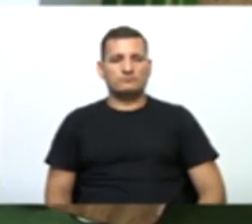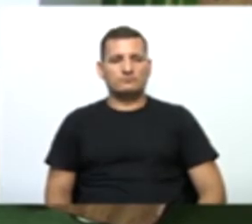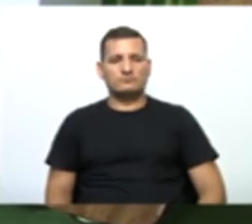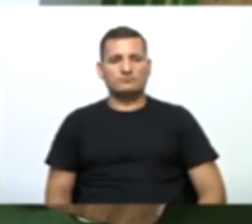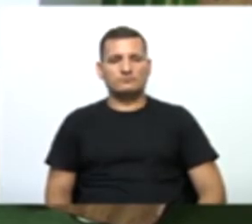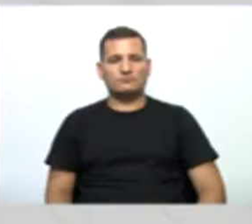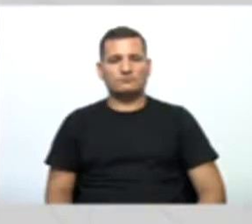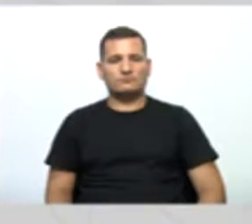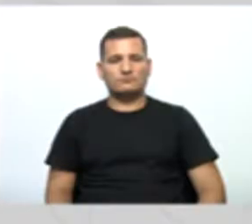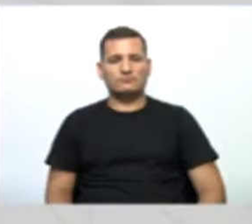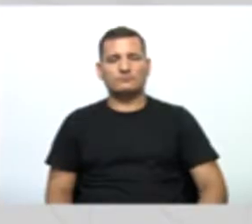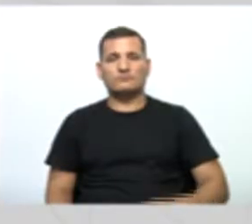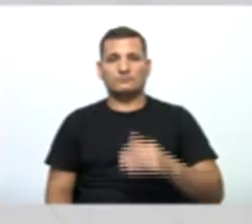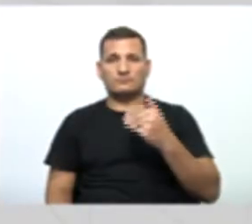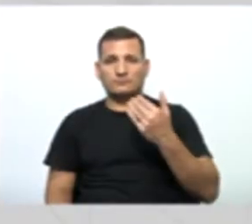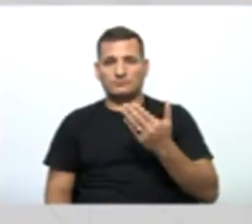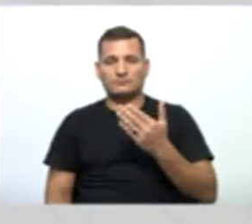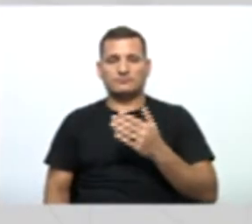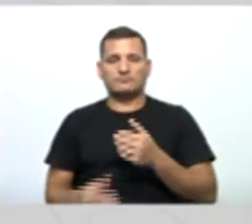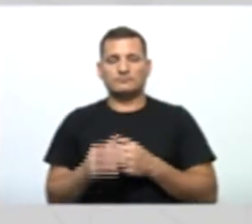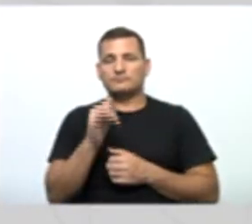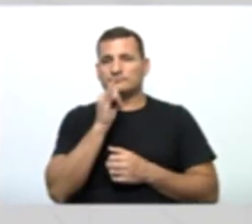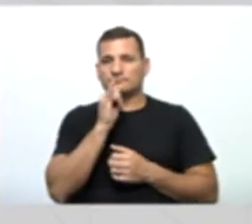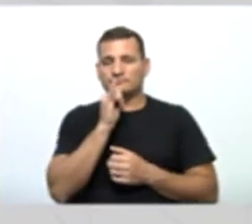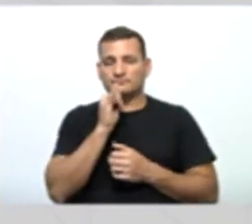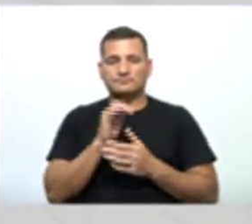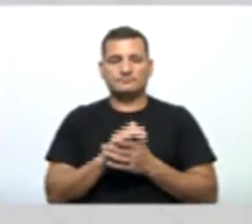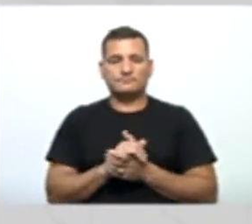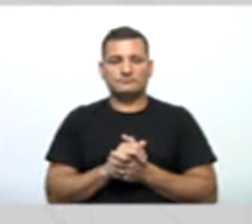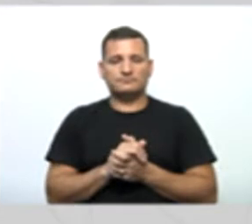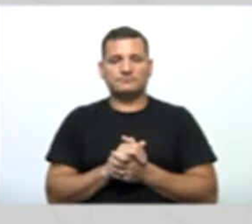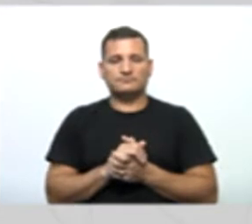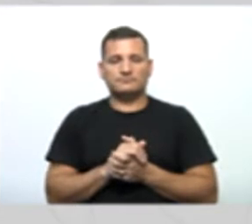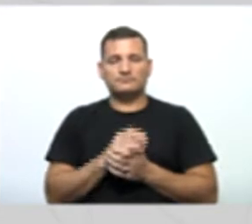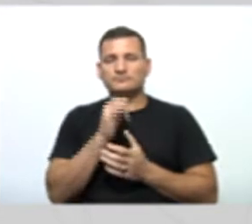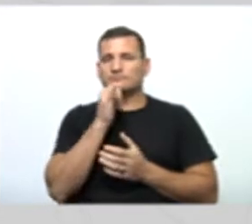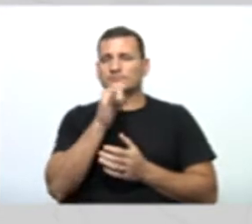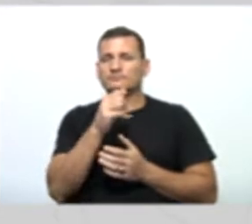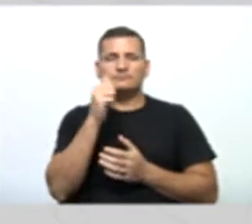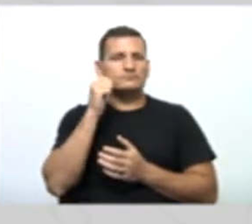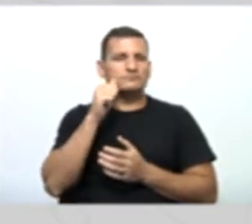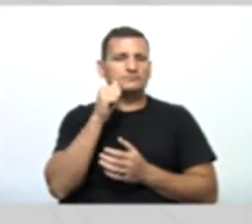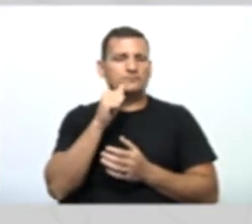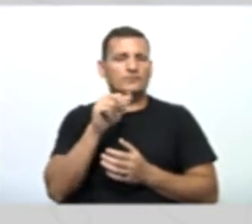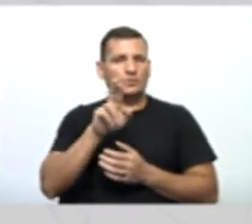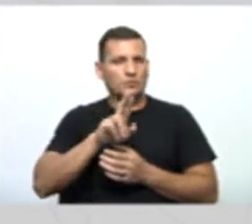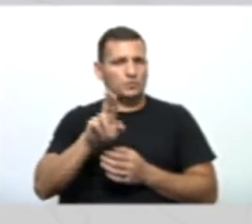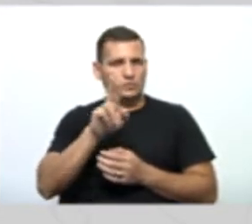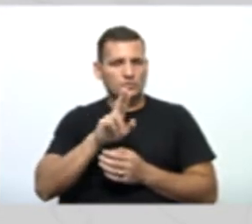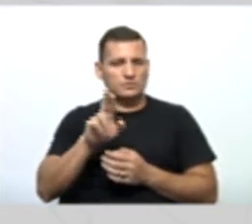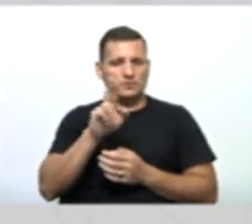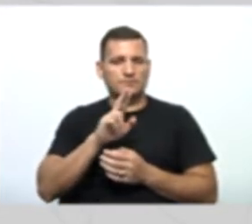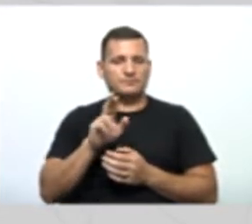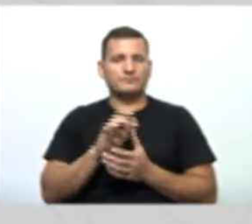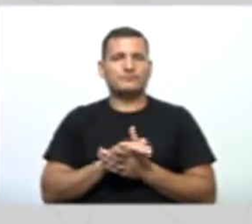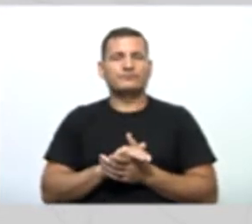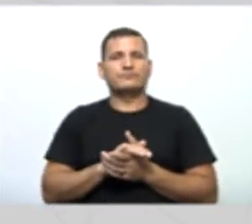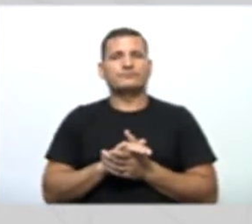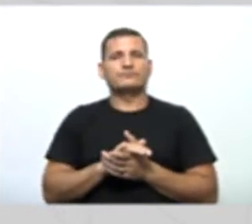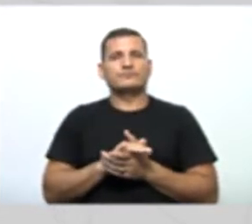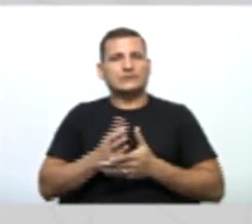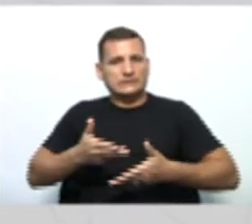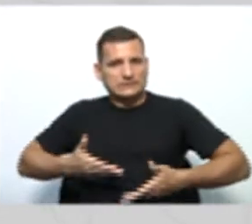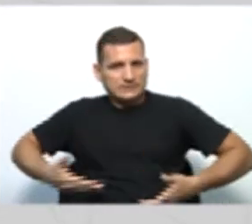Então assim, gente, ó, vem aqui, ó. Exemplo. Se uma mulher usasse um vestido de noite